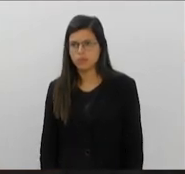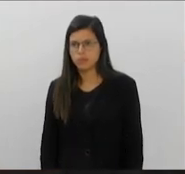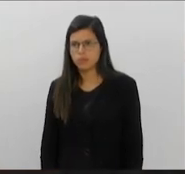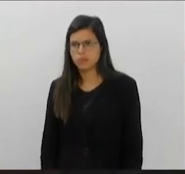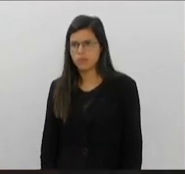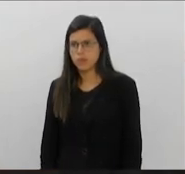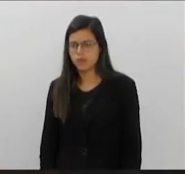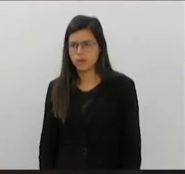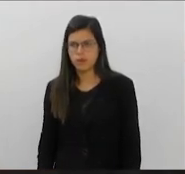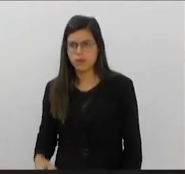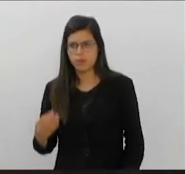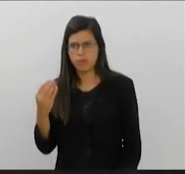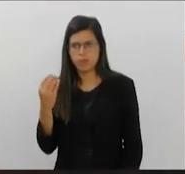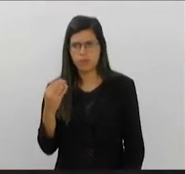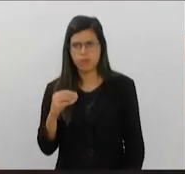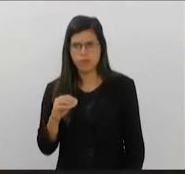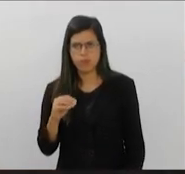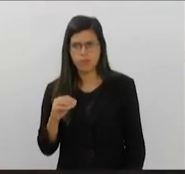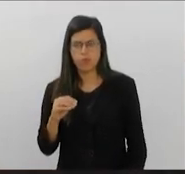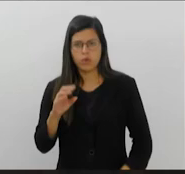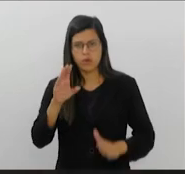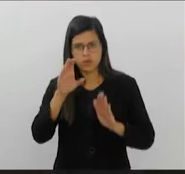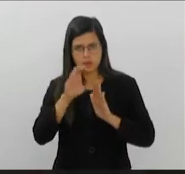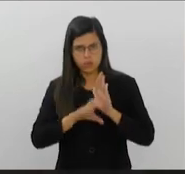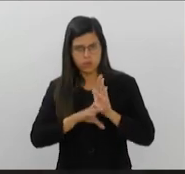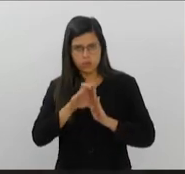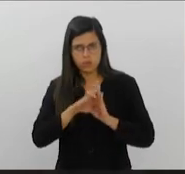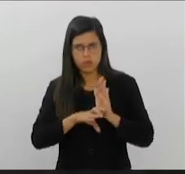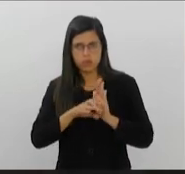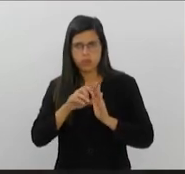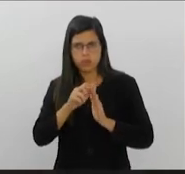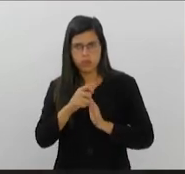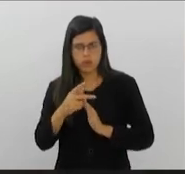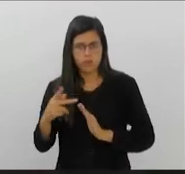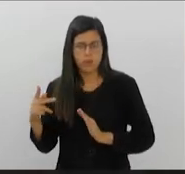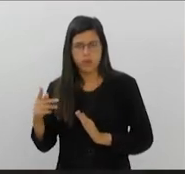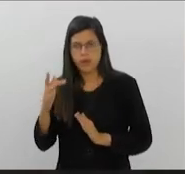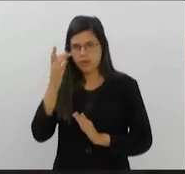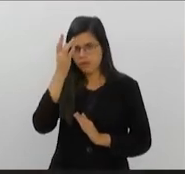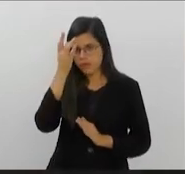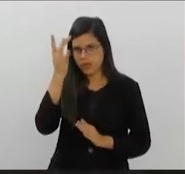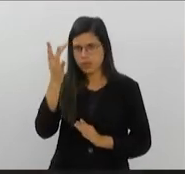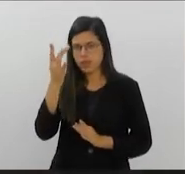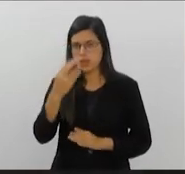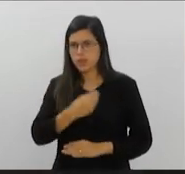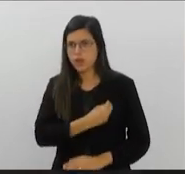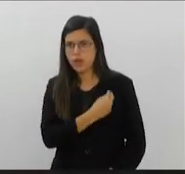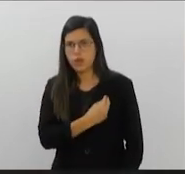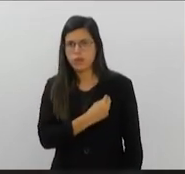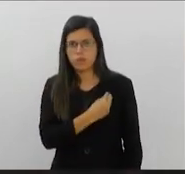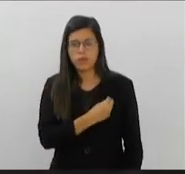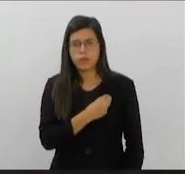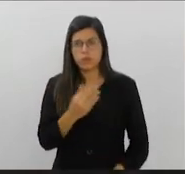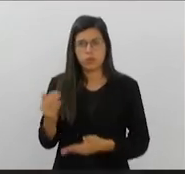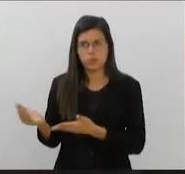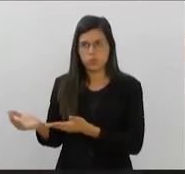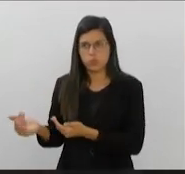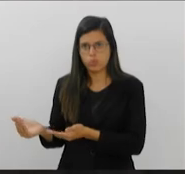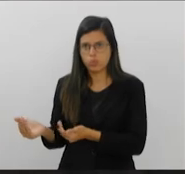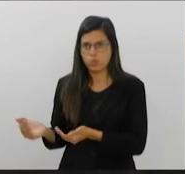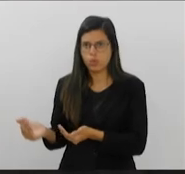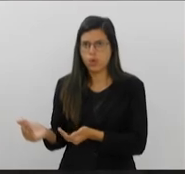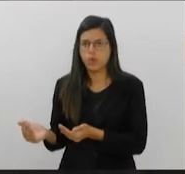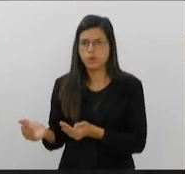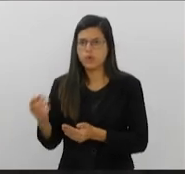para colocar esse banco de currículos num aplicativo e facilitar a vida dos jovens para que